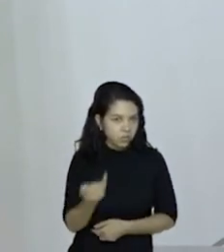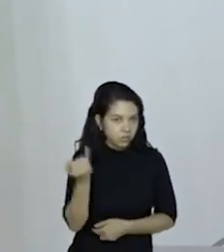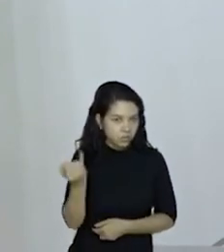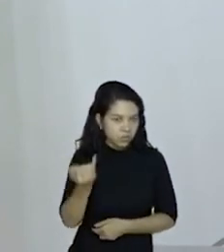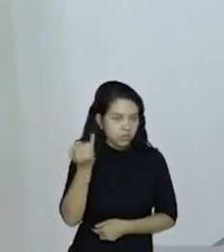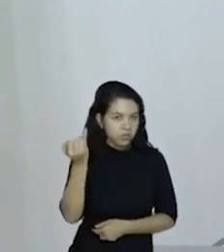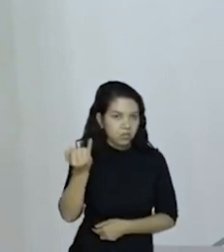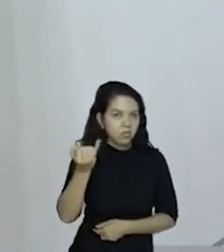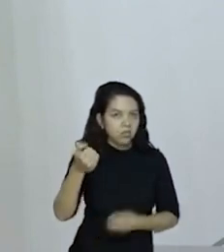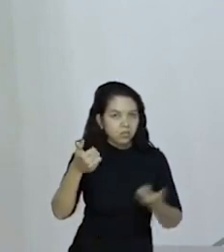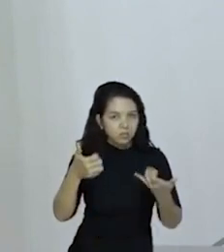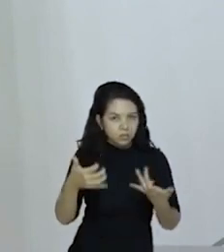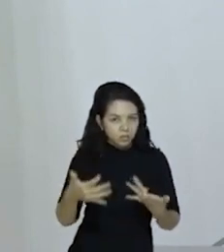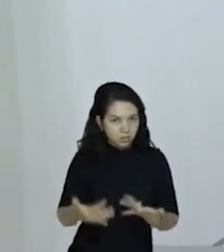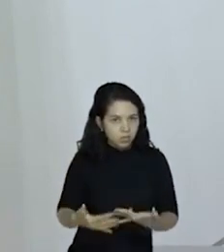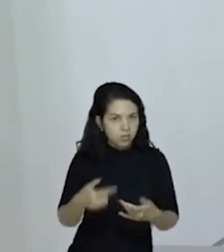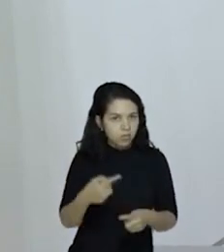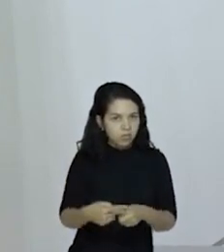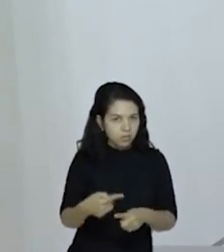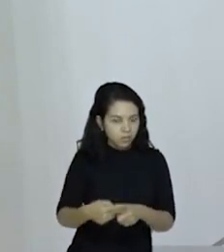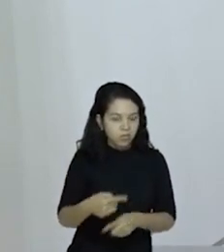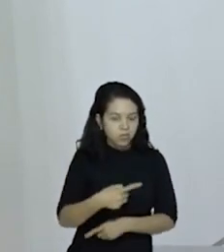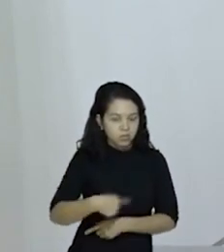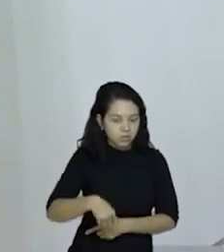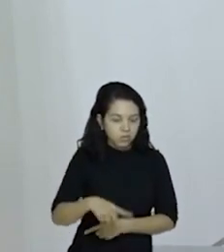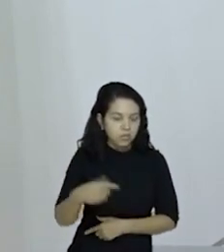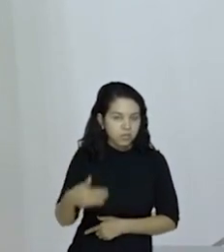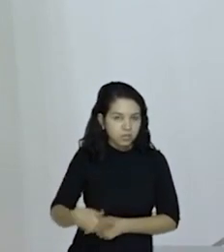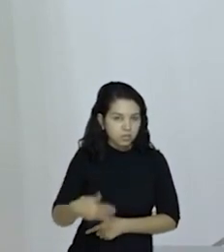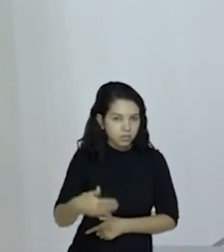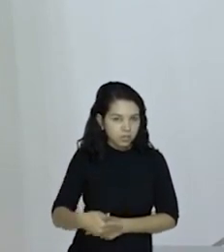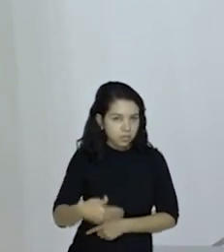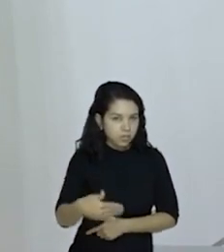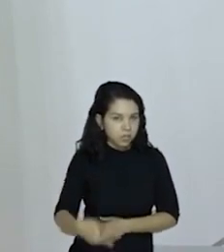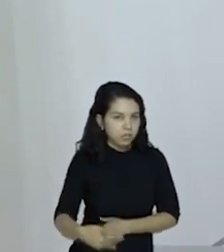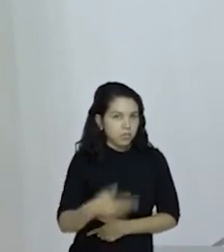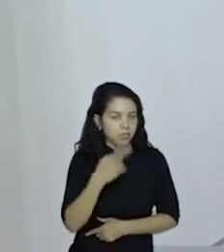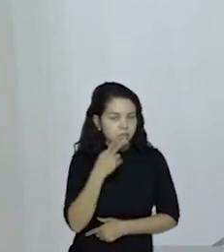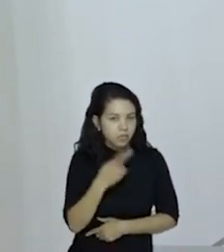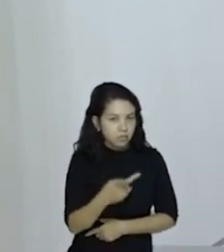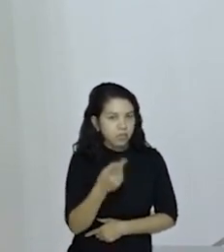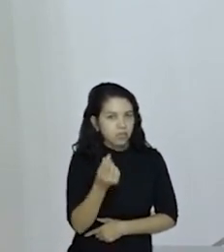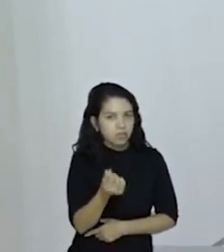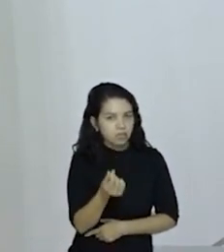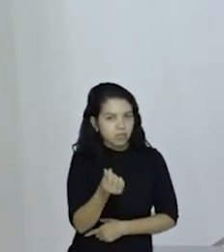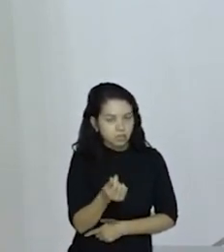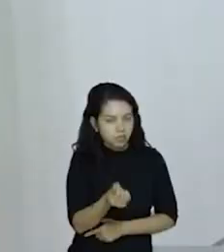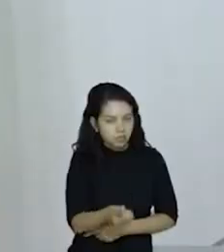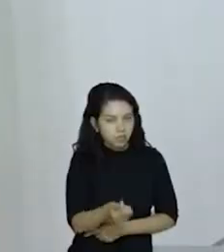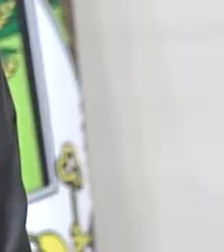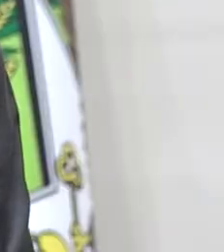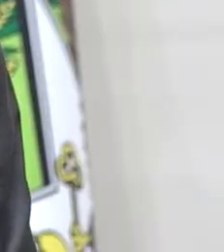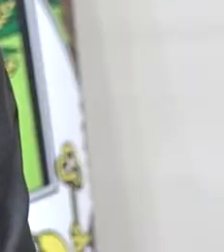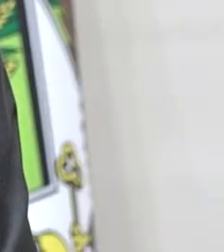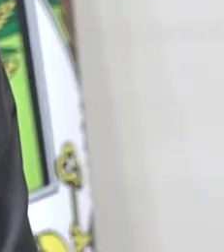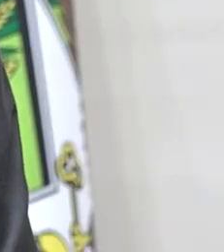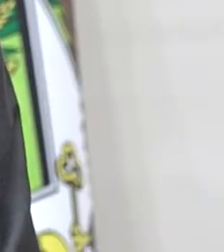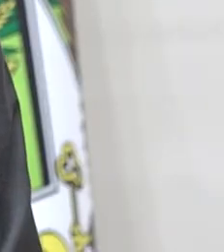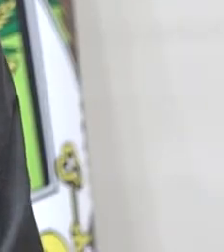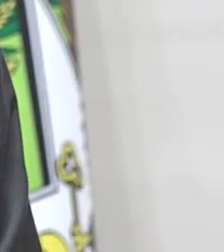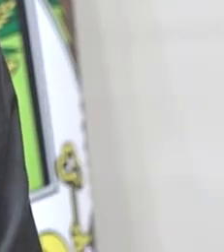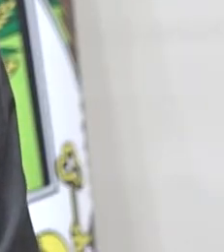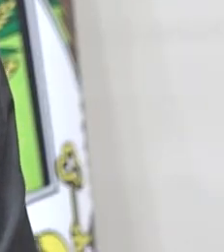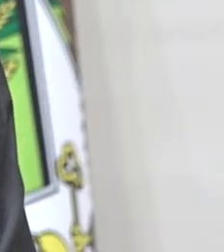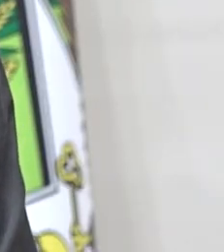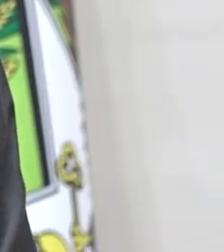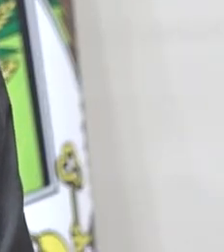queria trazer isso, porque a gente tem com frequência aqui falado de recursos, de filas. O deputado